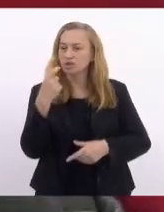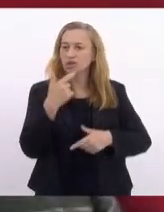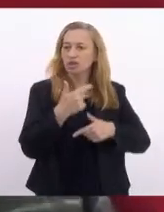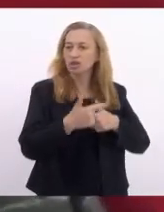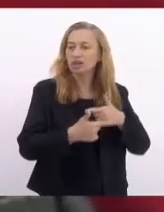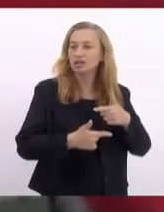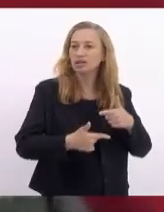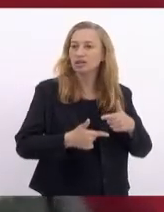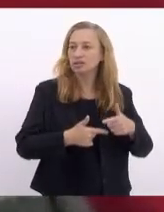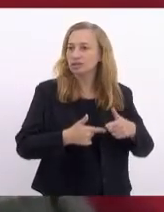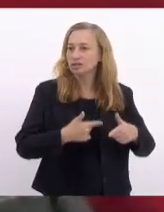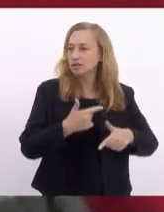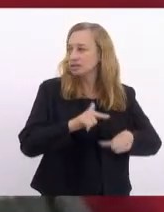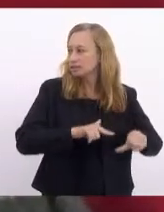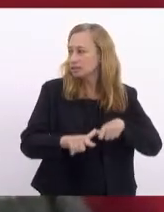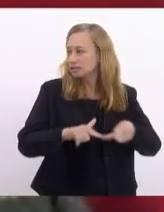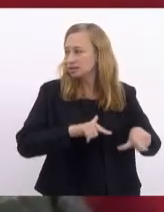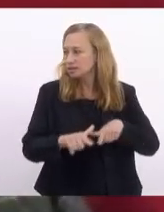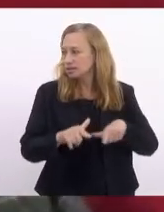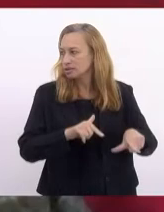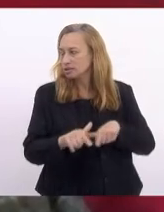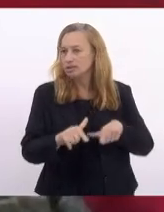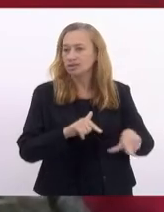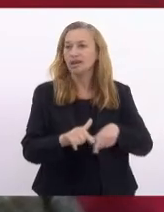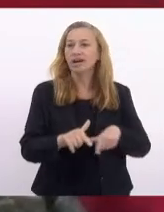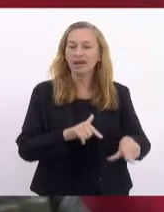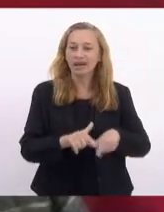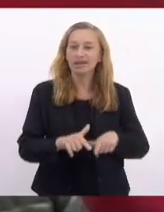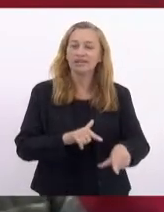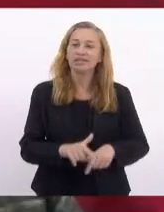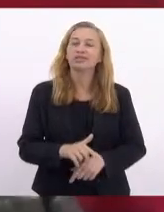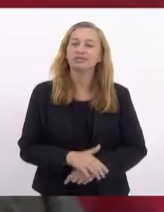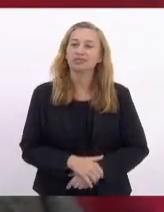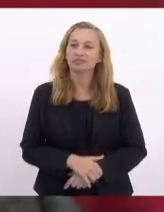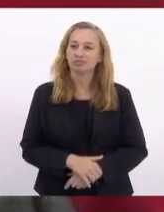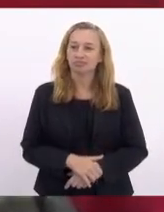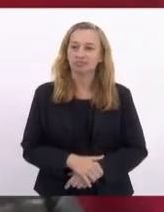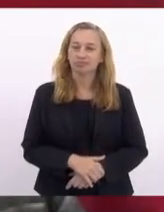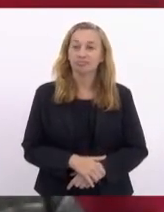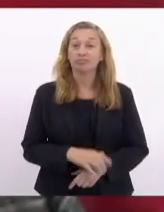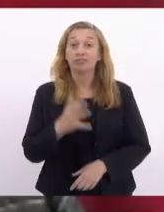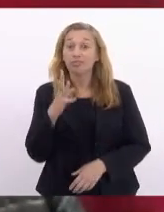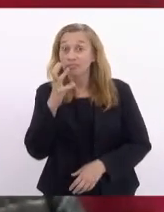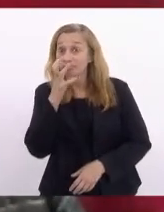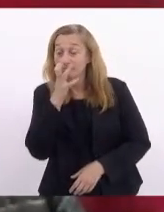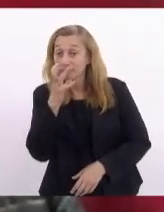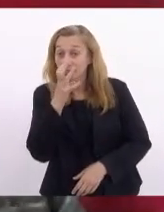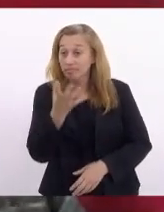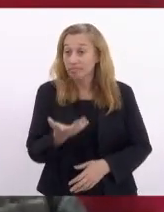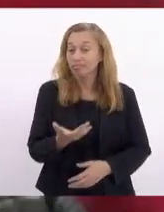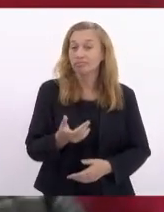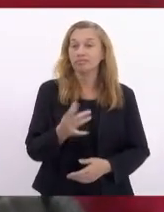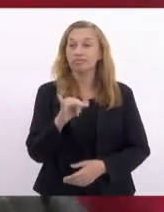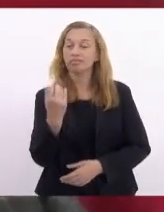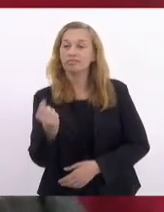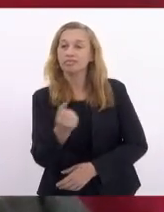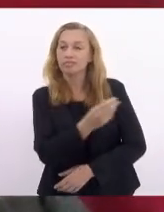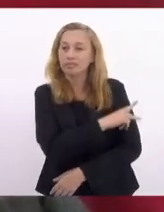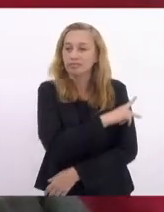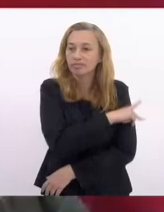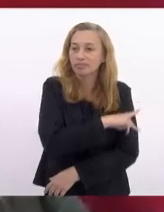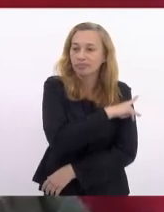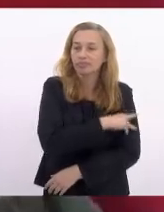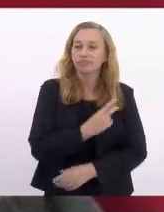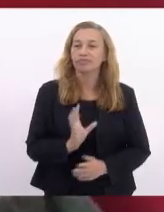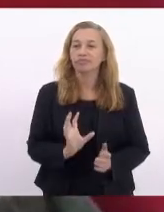aqui, né, no centro da cidade do Rio de Janeiro, mas que escolheram a beleza da ilha de Paquetá como sede